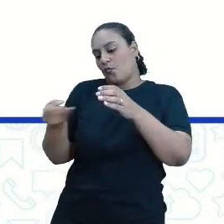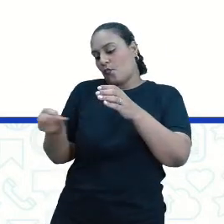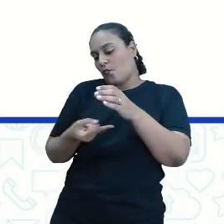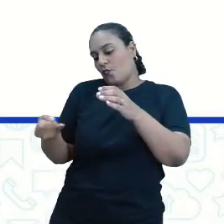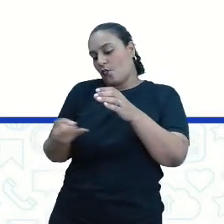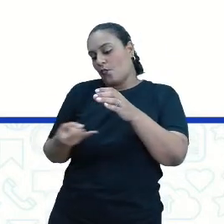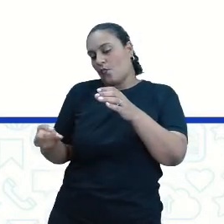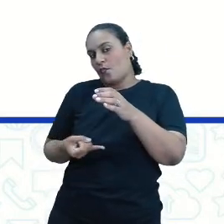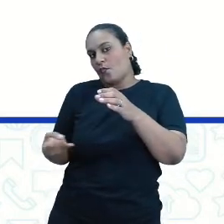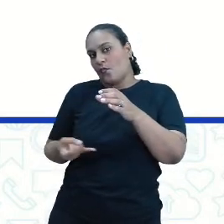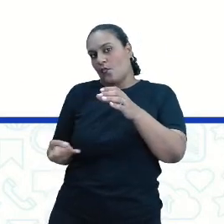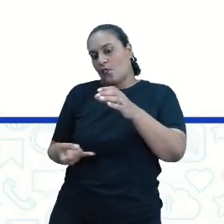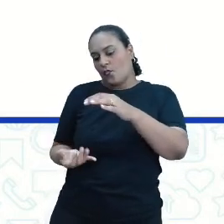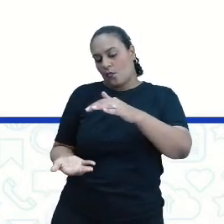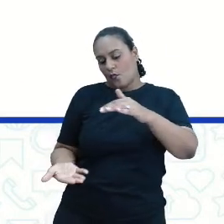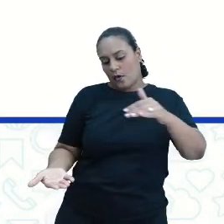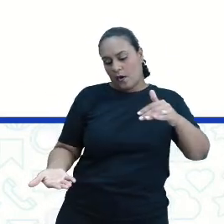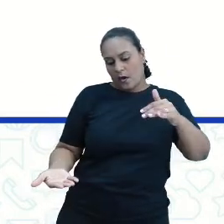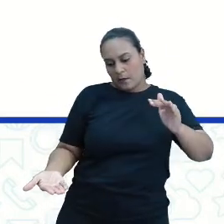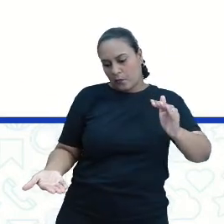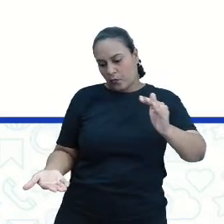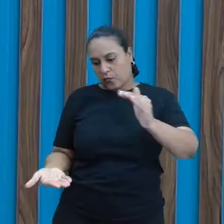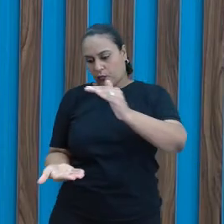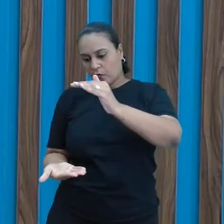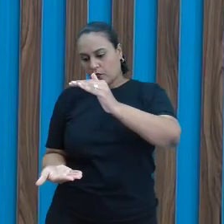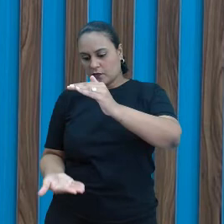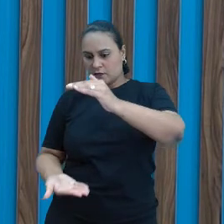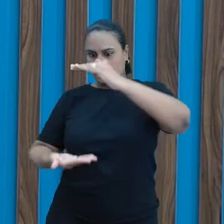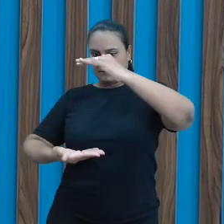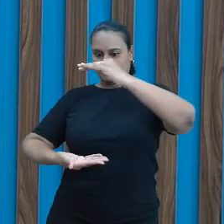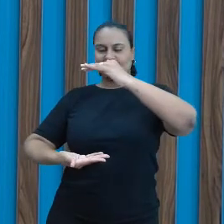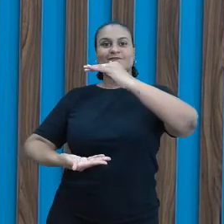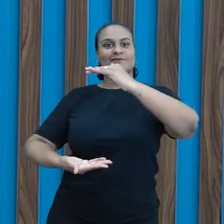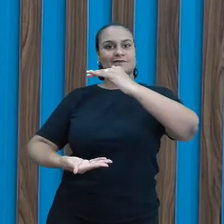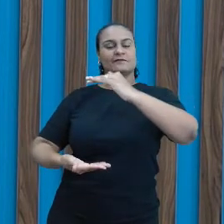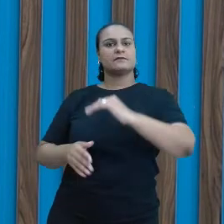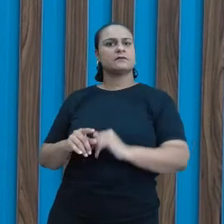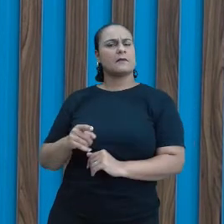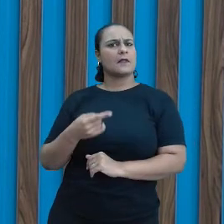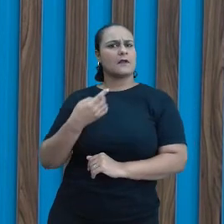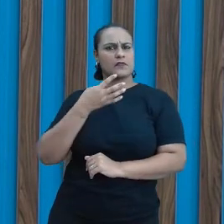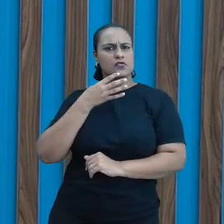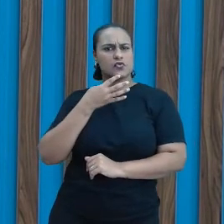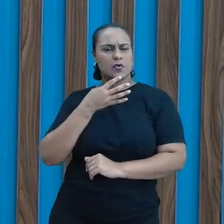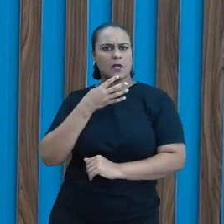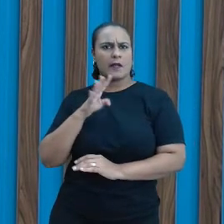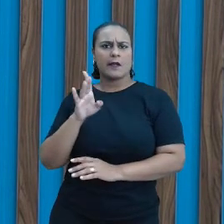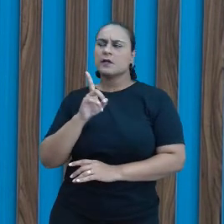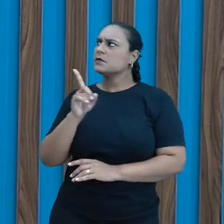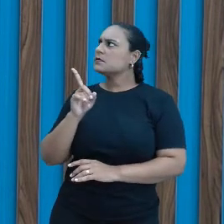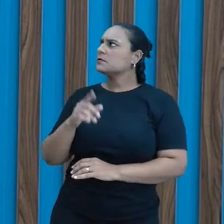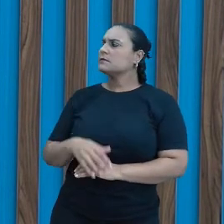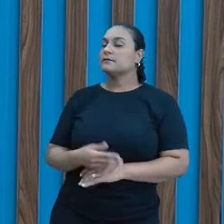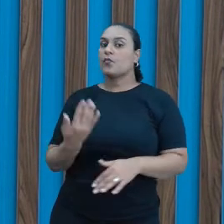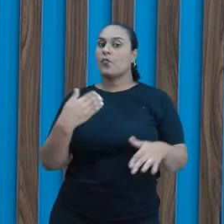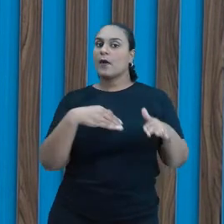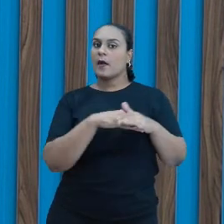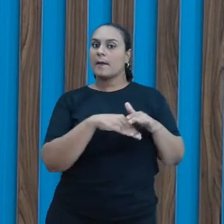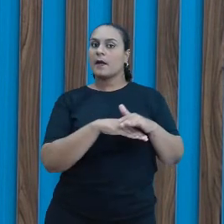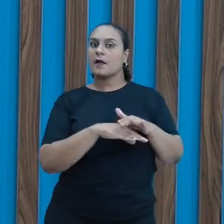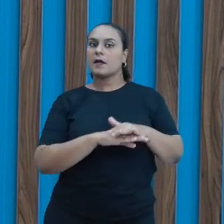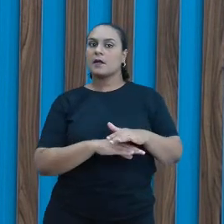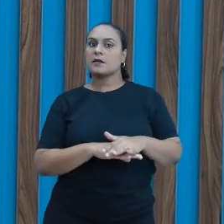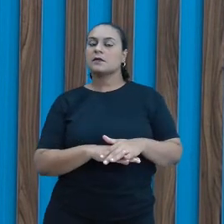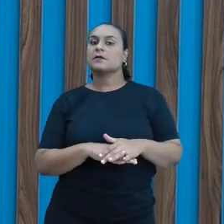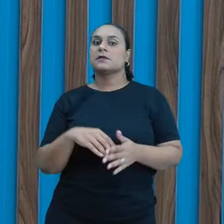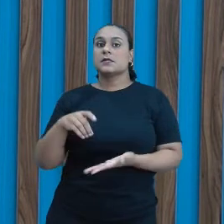de sobreposição. Outra coisa que me ocorreu agora também, Tiago, foi a ideia, não sei se vocês conhecem, gente, aquele armazenamento de CDs. Sabe, aquela